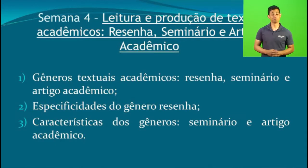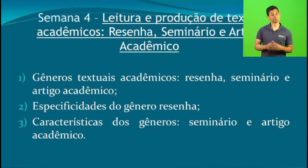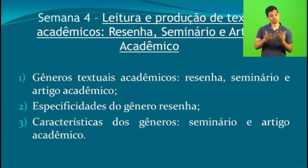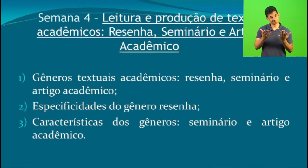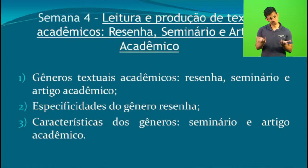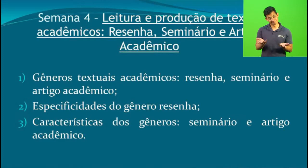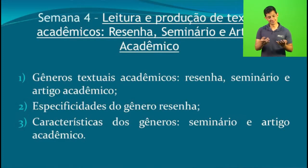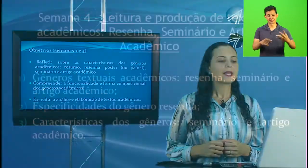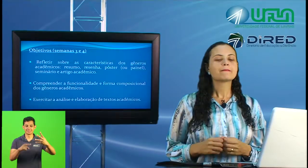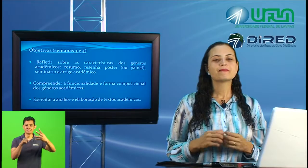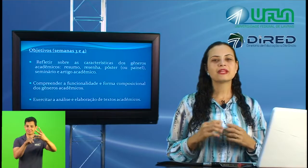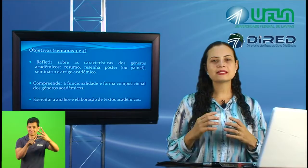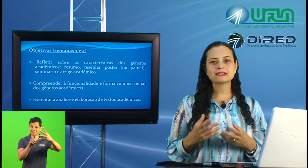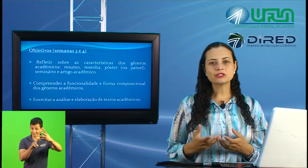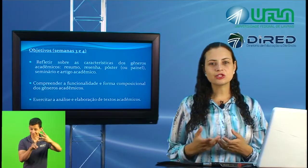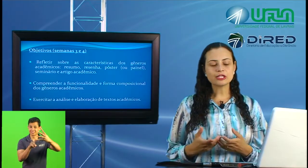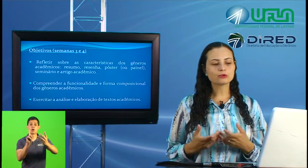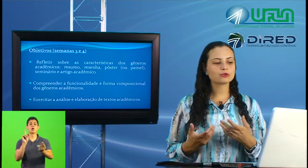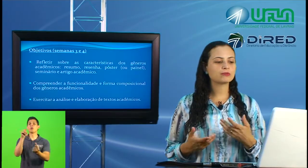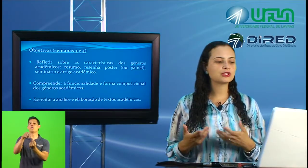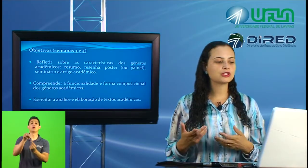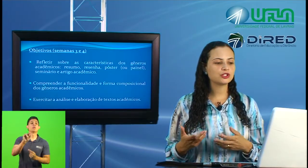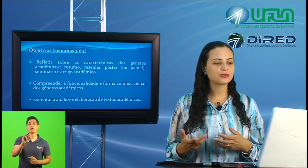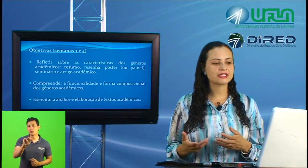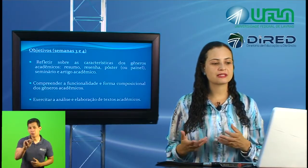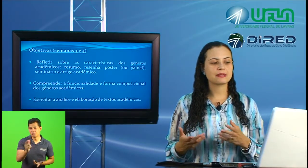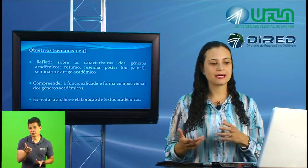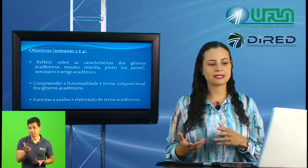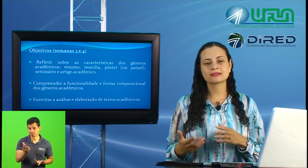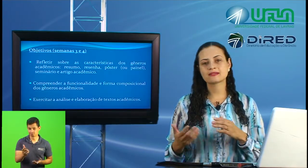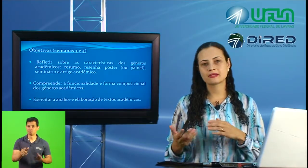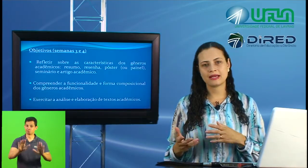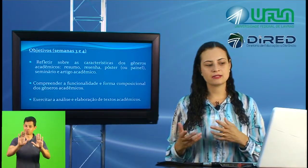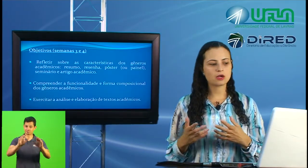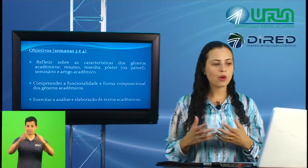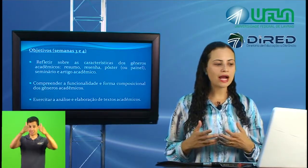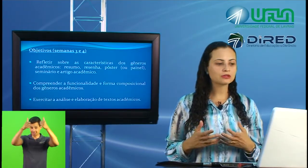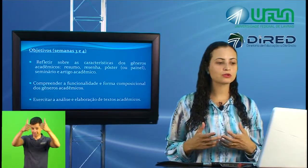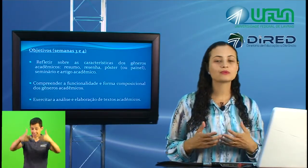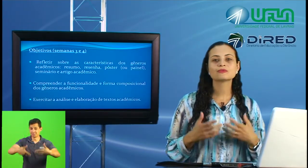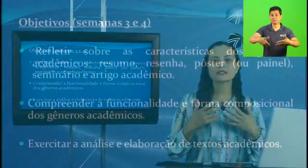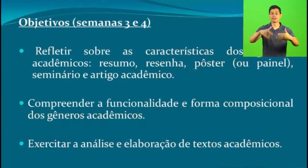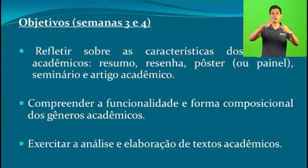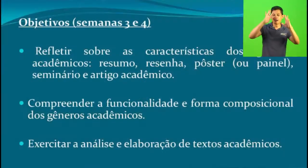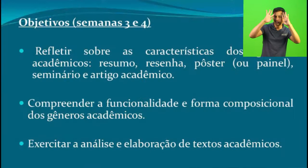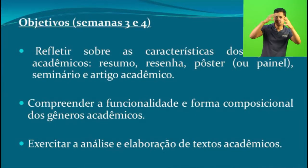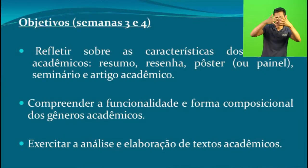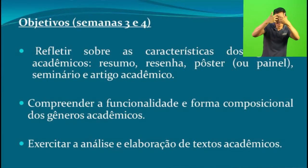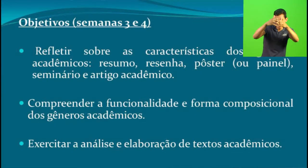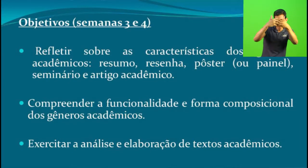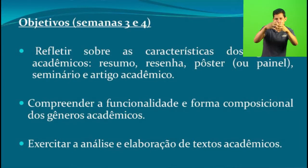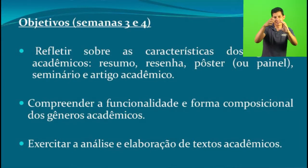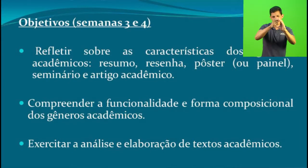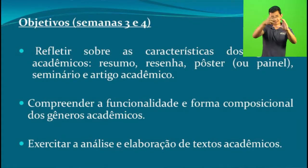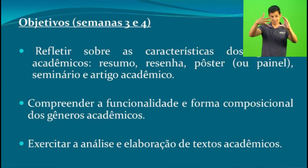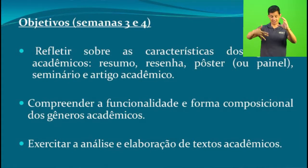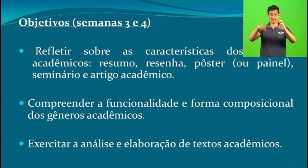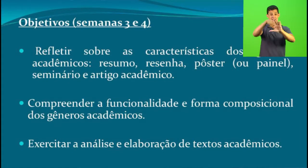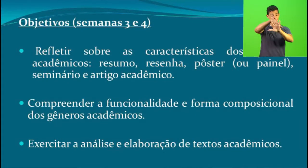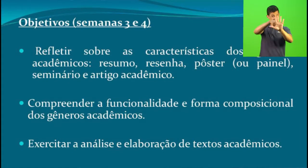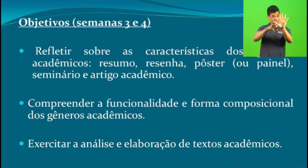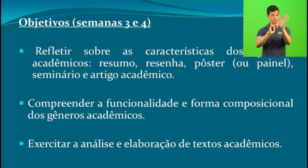acadêmico. Nesse sentido, os objetivos das semanas 3 e 4 serão refletir sobre